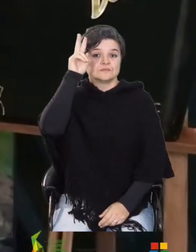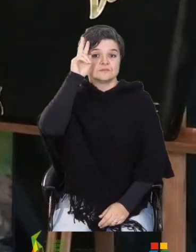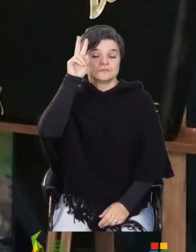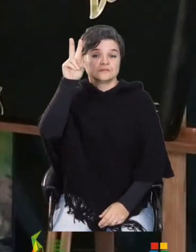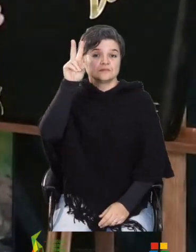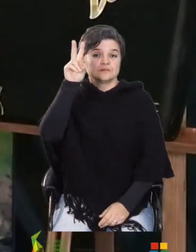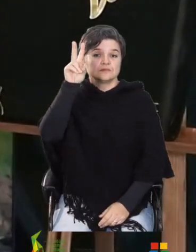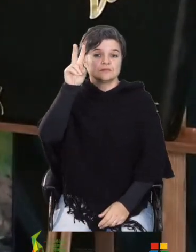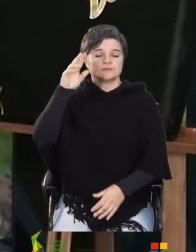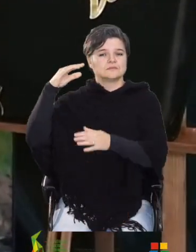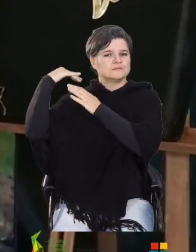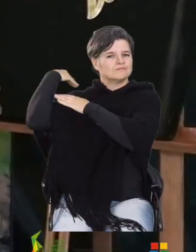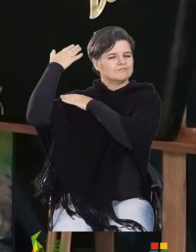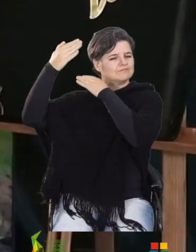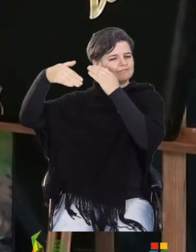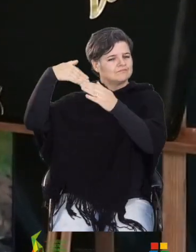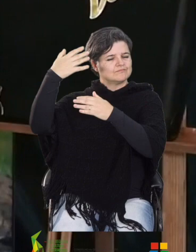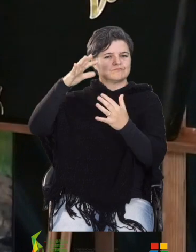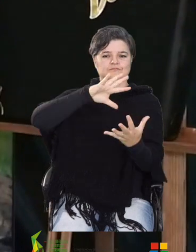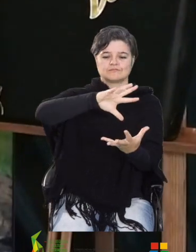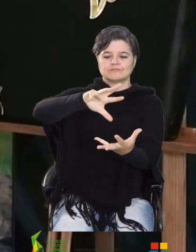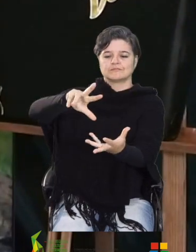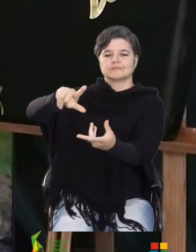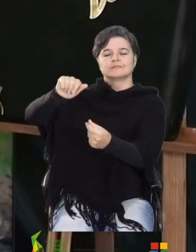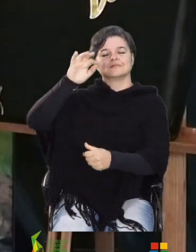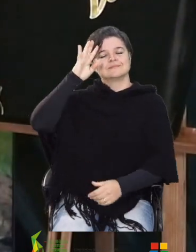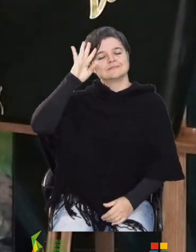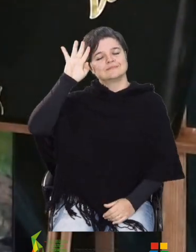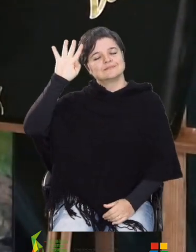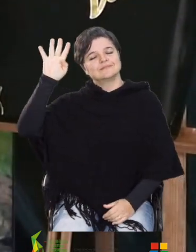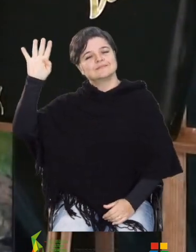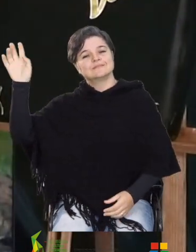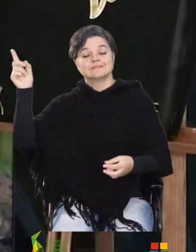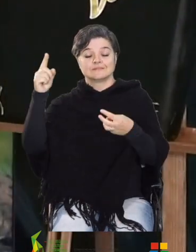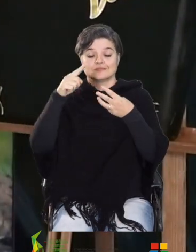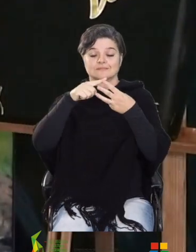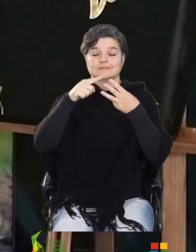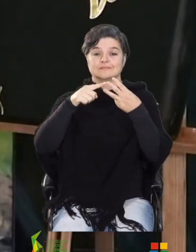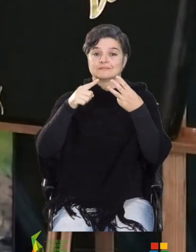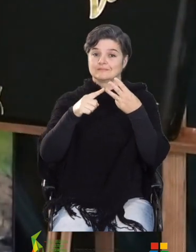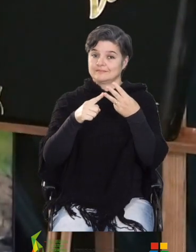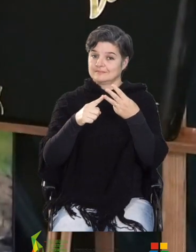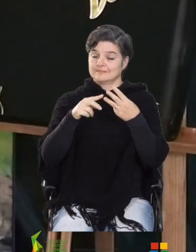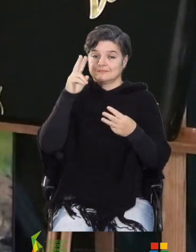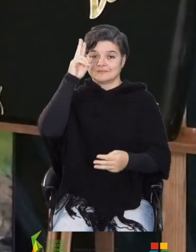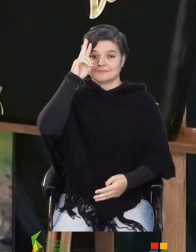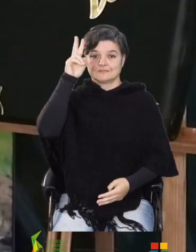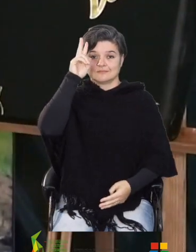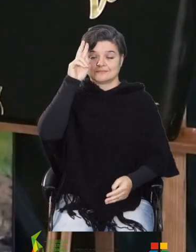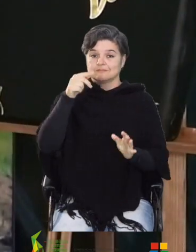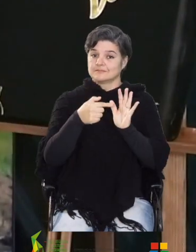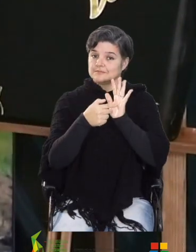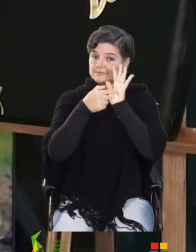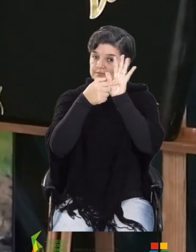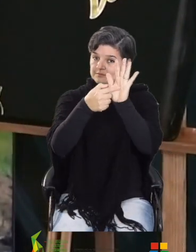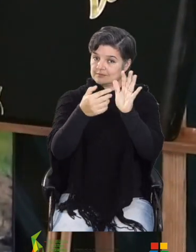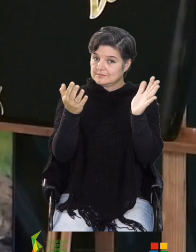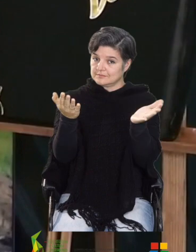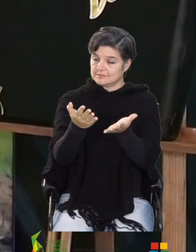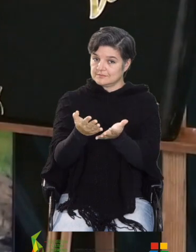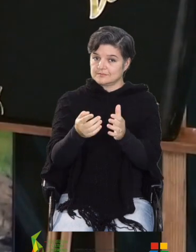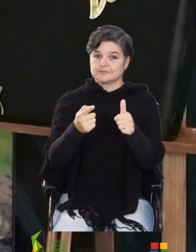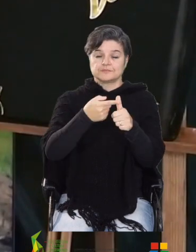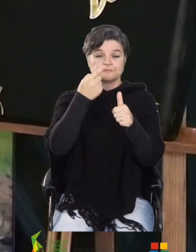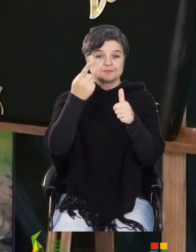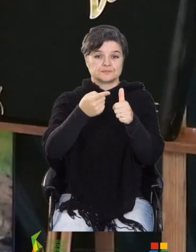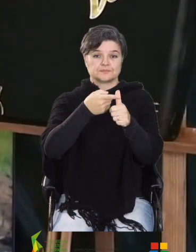vindas do mundo encantado com essas três histórias que apareceram no espetáculo uma delas a